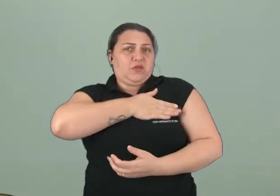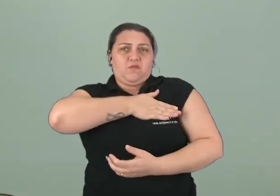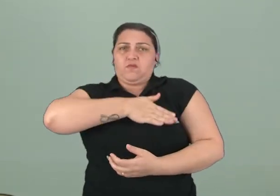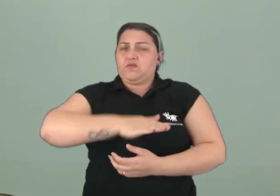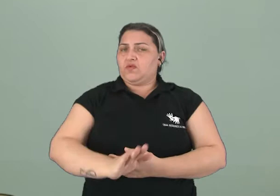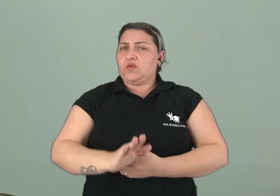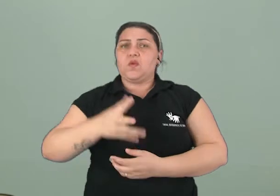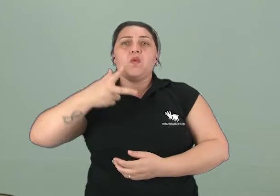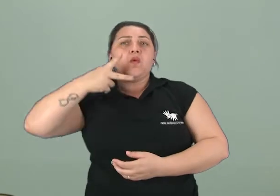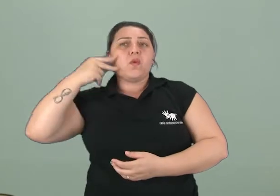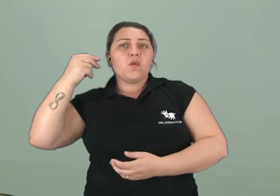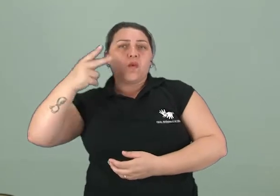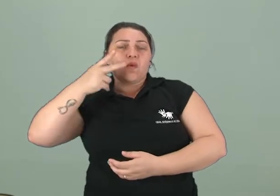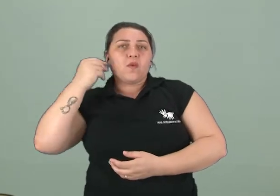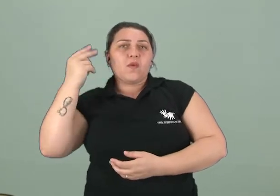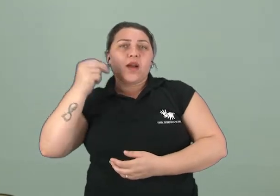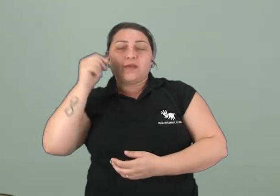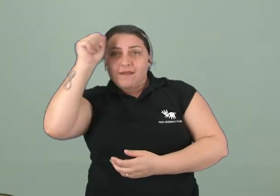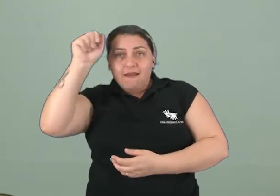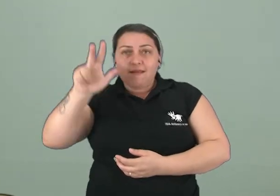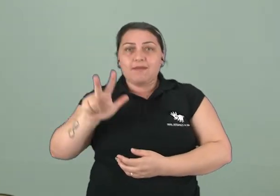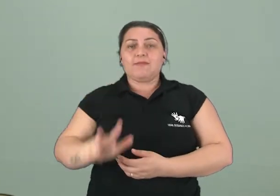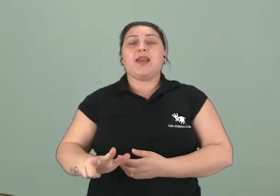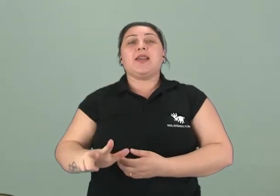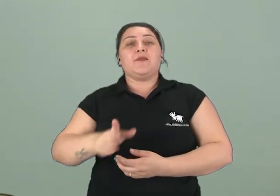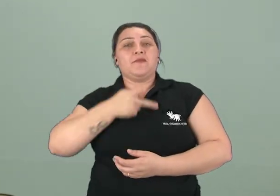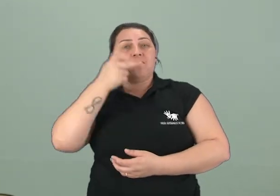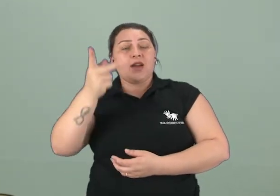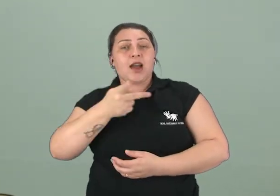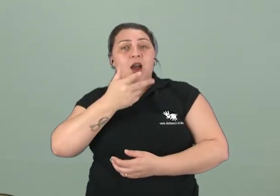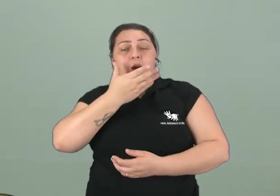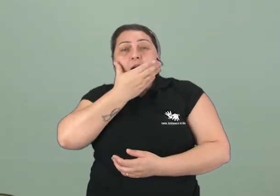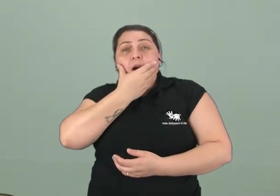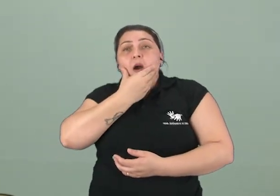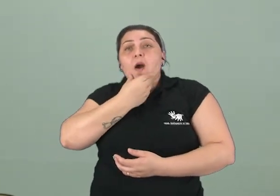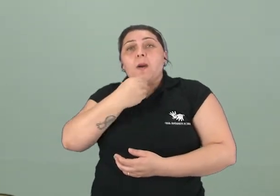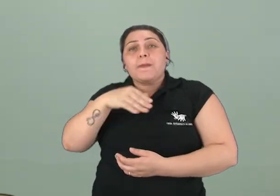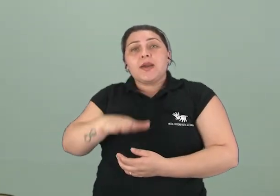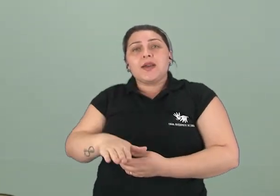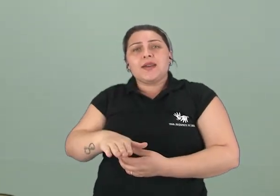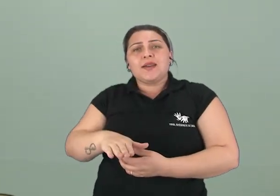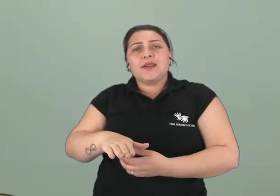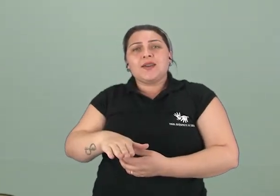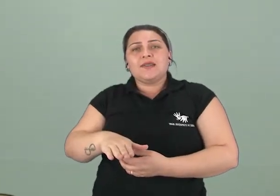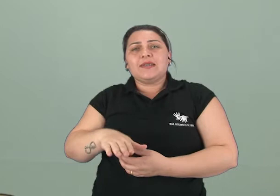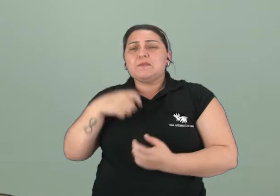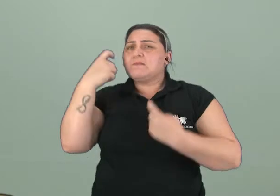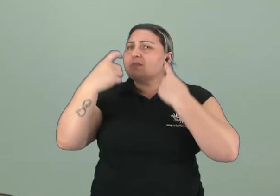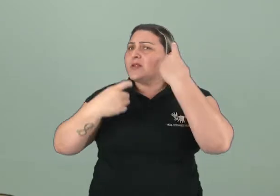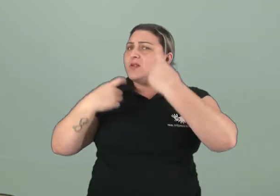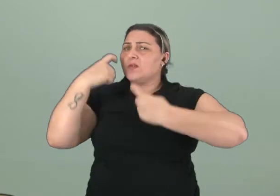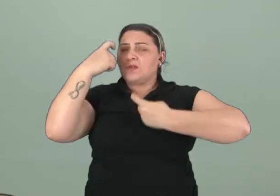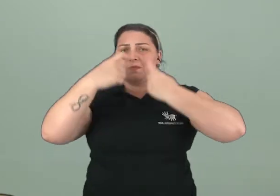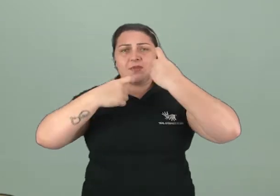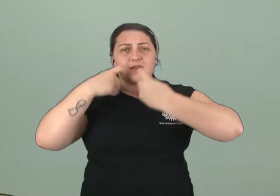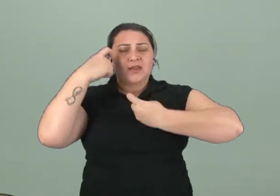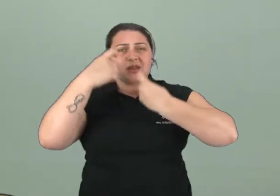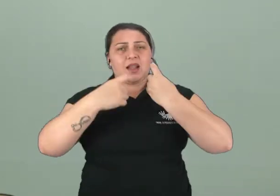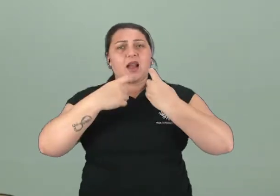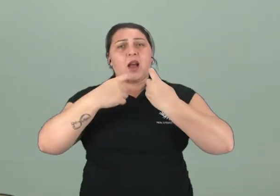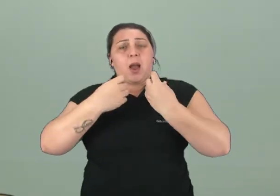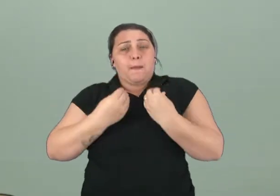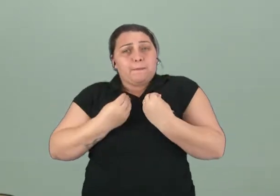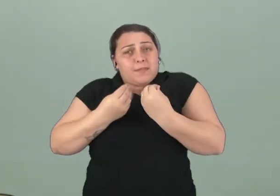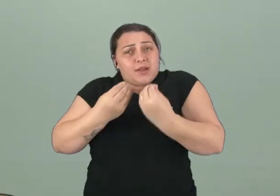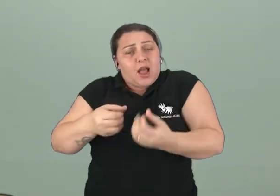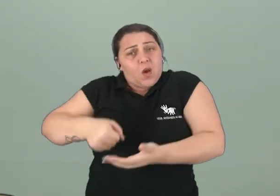o gato que era um bicho muito esperto disso é um rapaz não se aflija meu amo bem